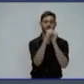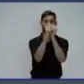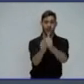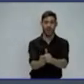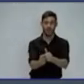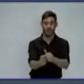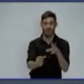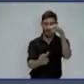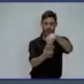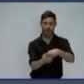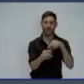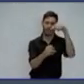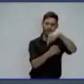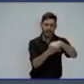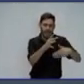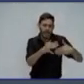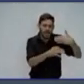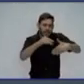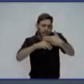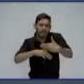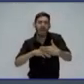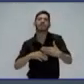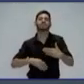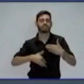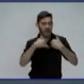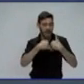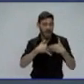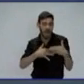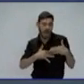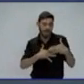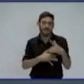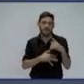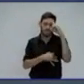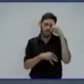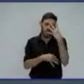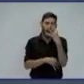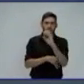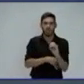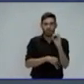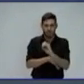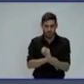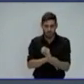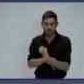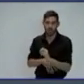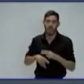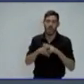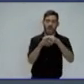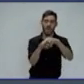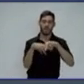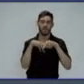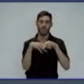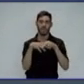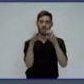dentro cada passo desse processo a partir do dia 4 de outubro. Portanto, o sistema